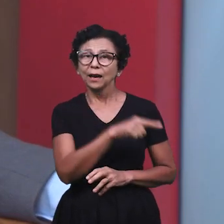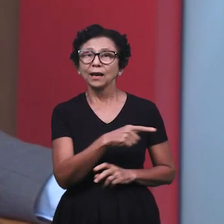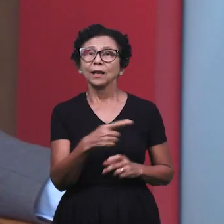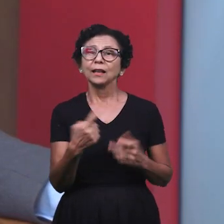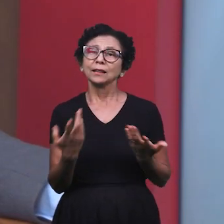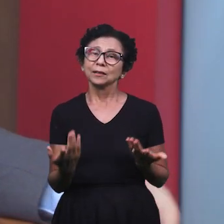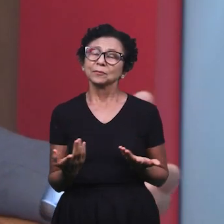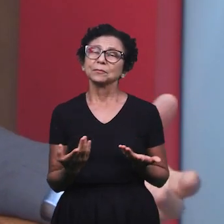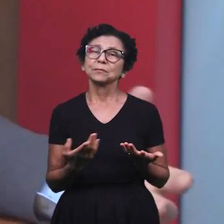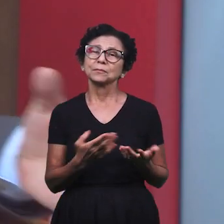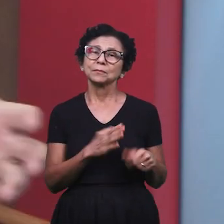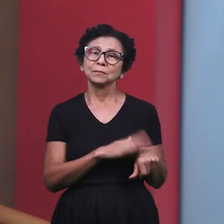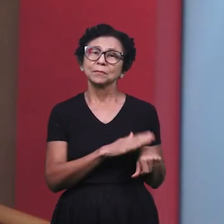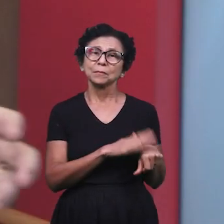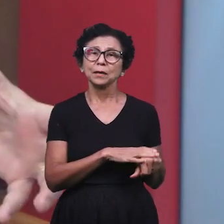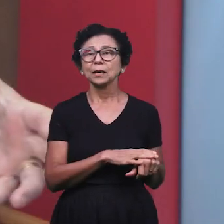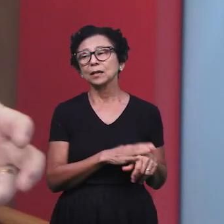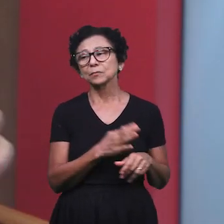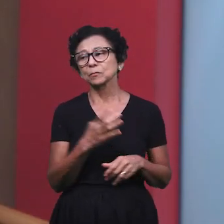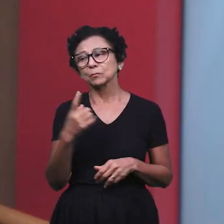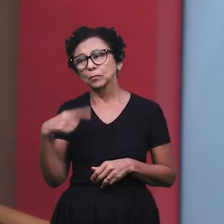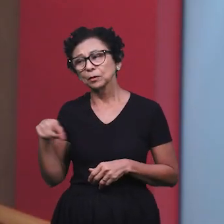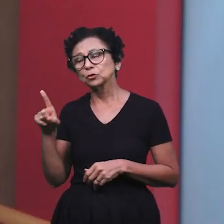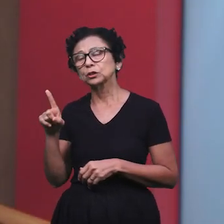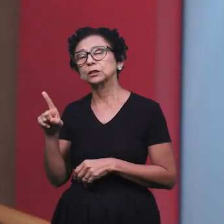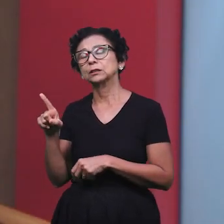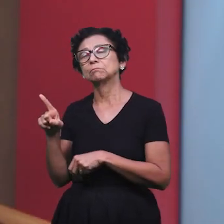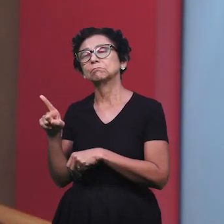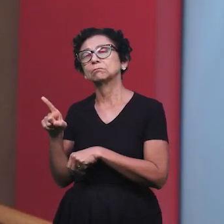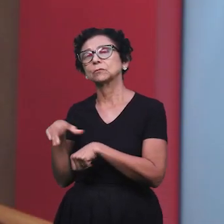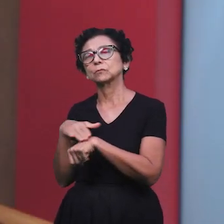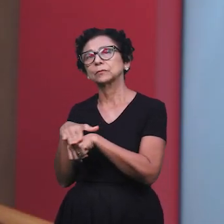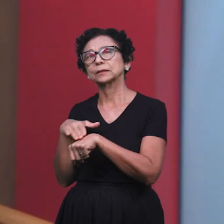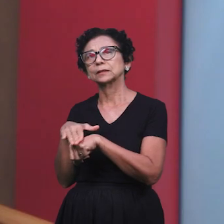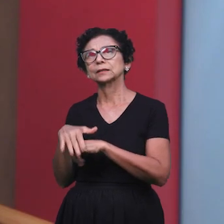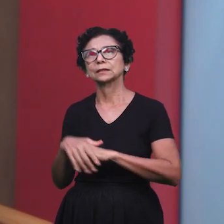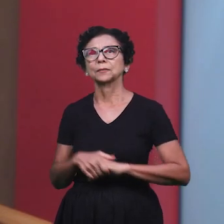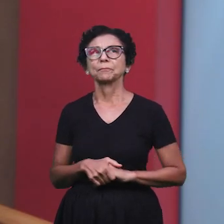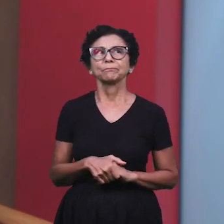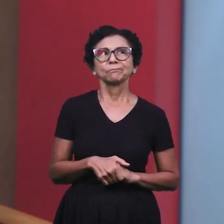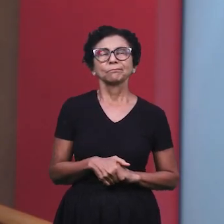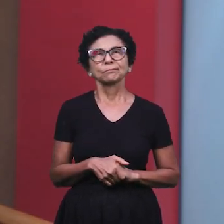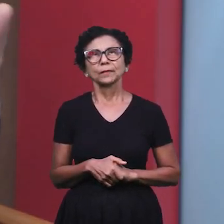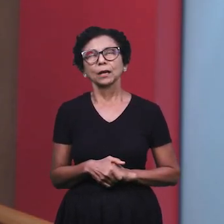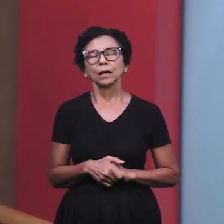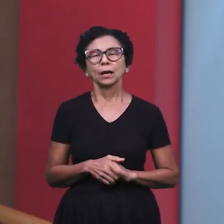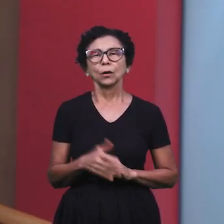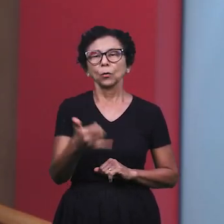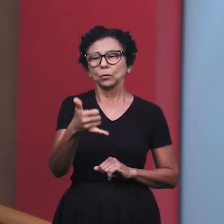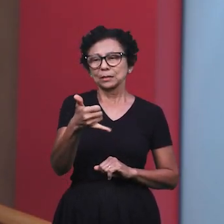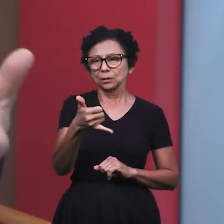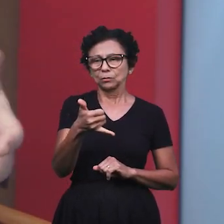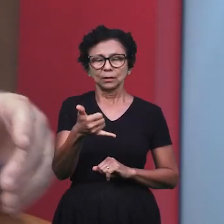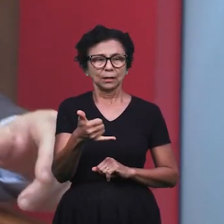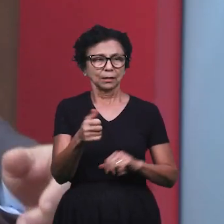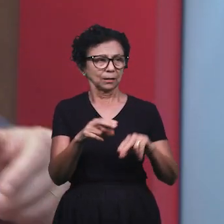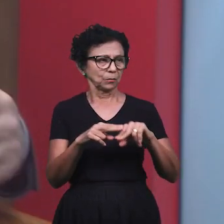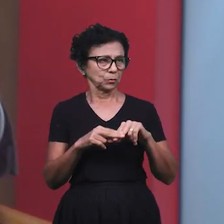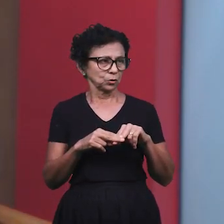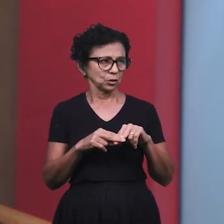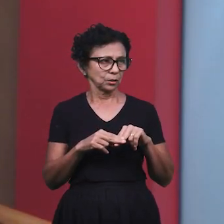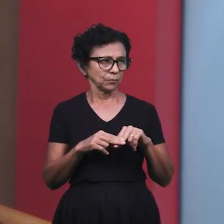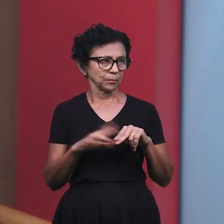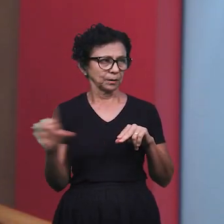iniciativa. O uso do celular pode ser um motivo dessa aproximação? Usa esse.